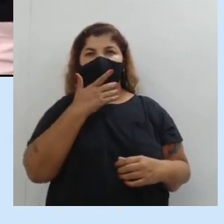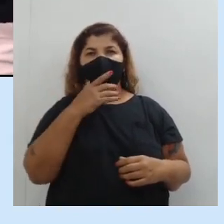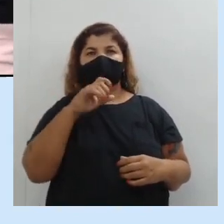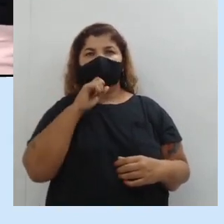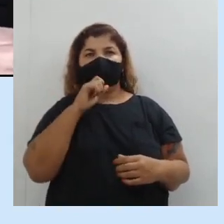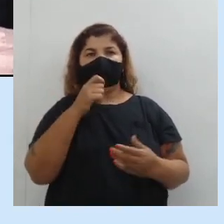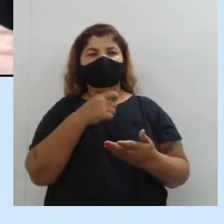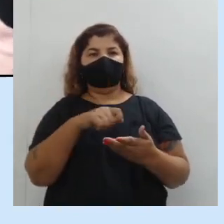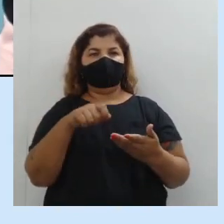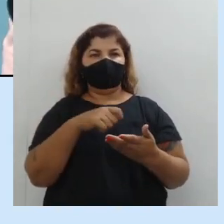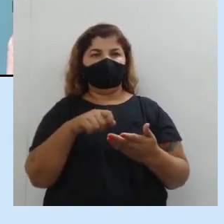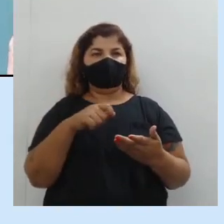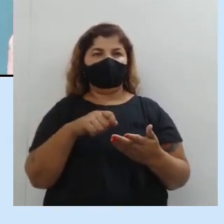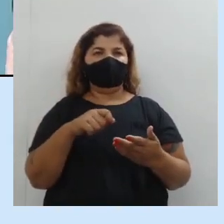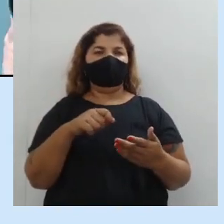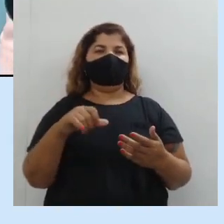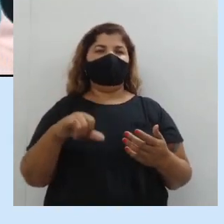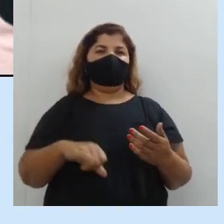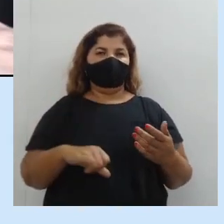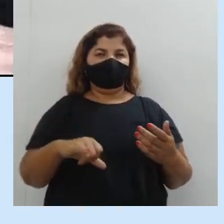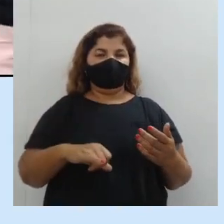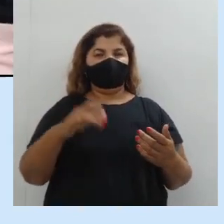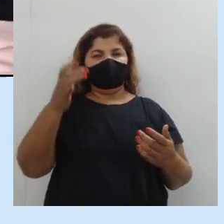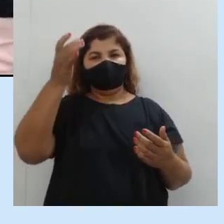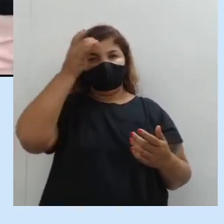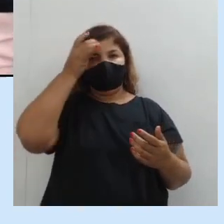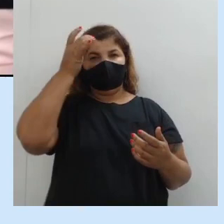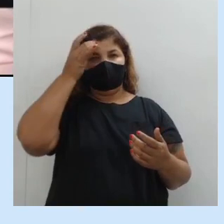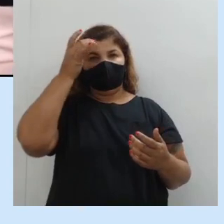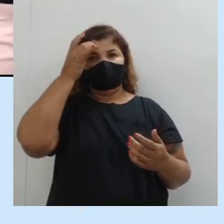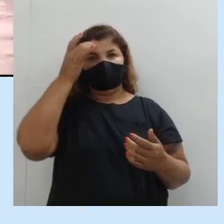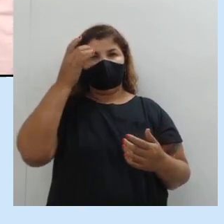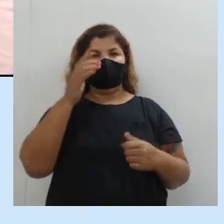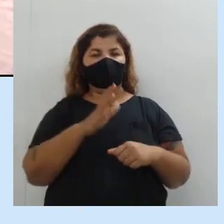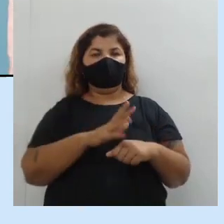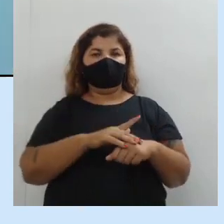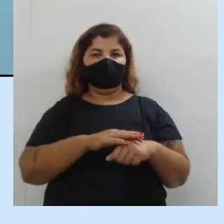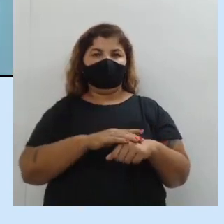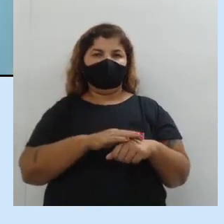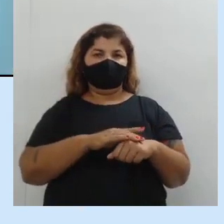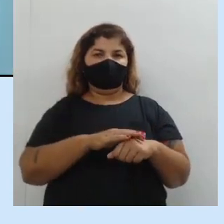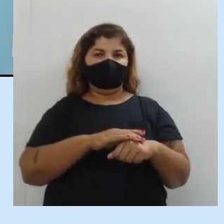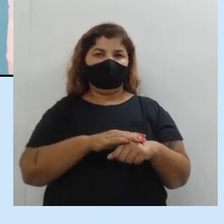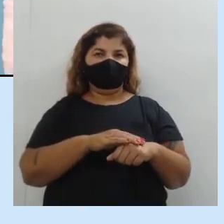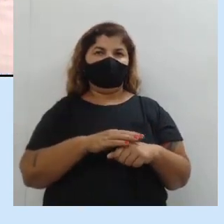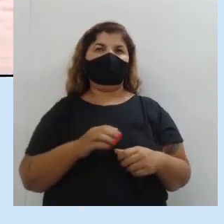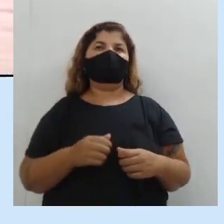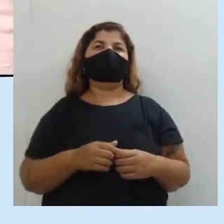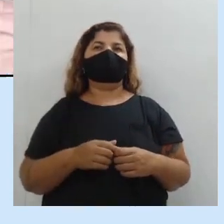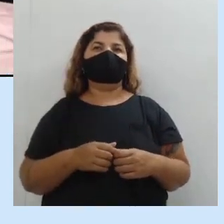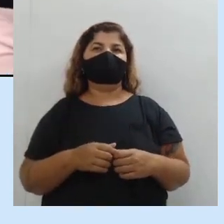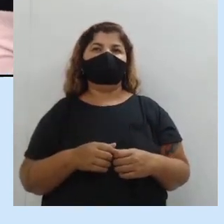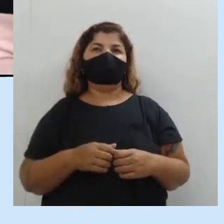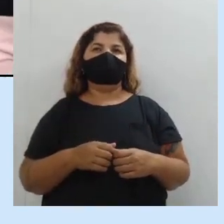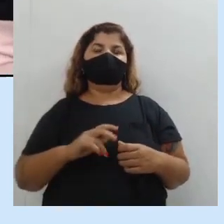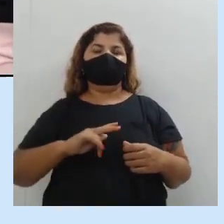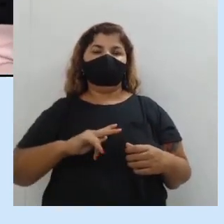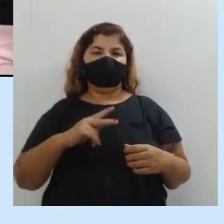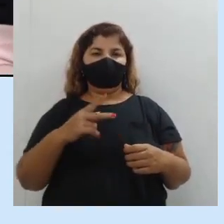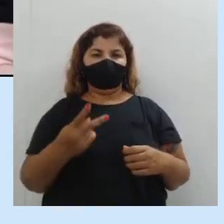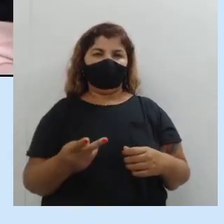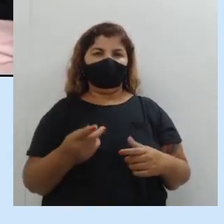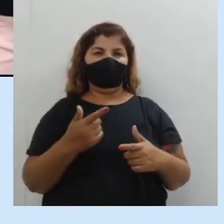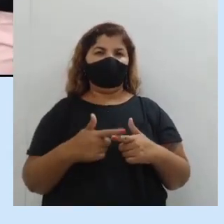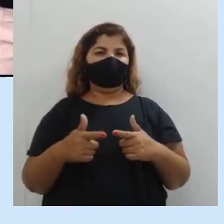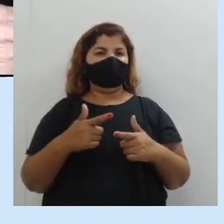tipógrafo, porém sofria de doença mental. Há quem fale que foi justamente até uma questão genética, né?